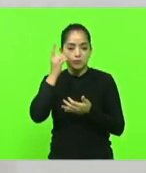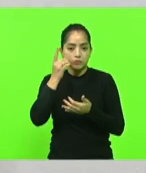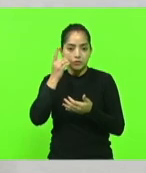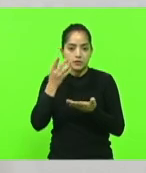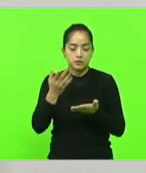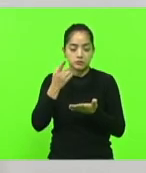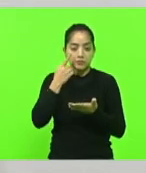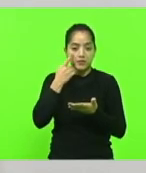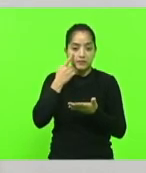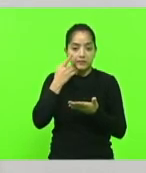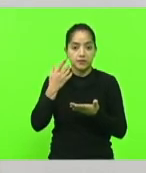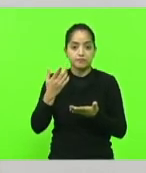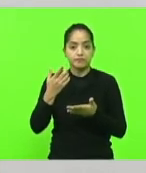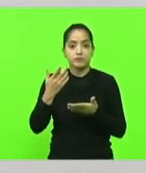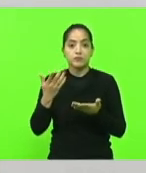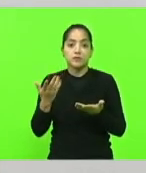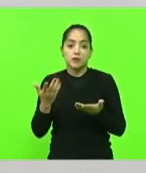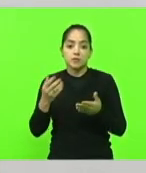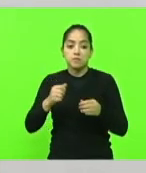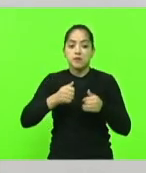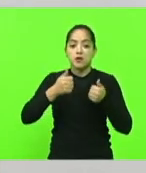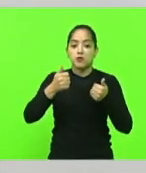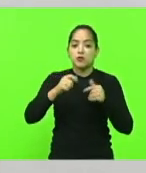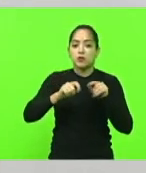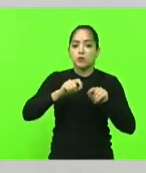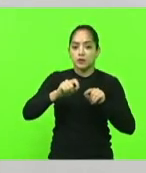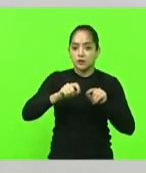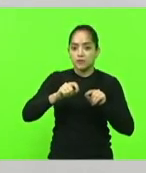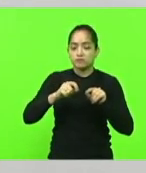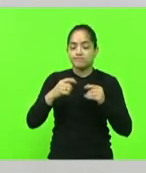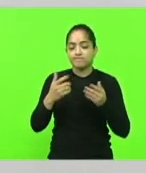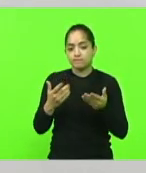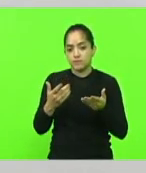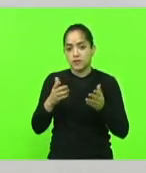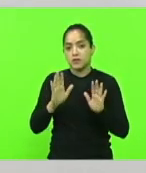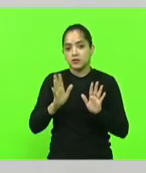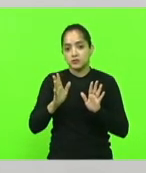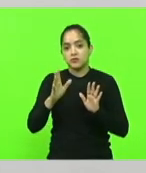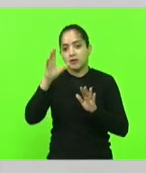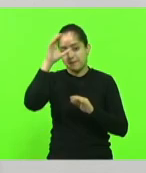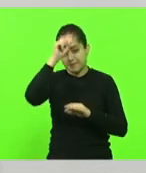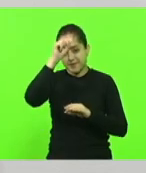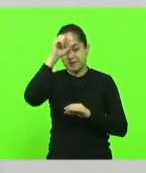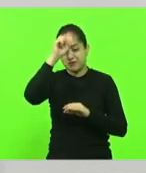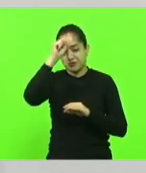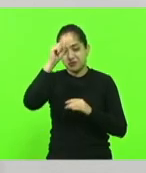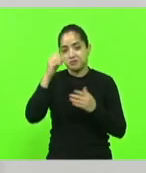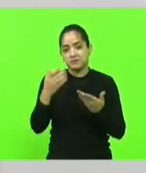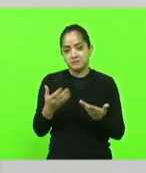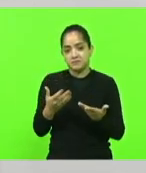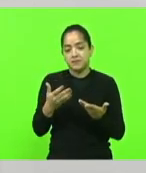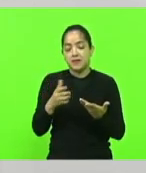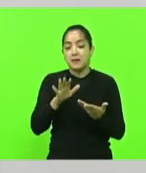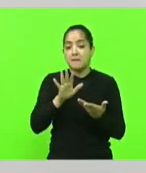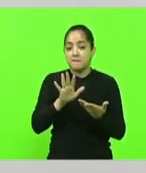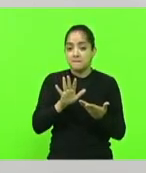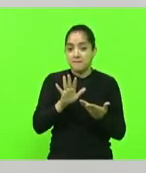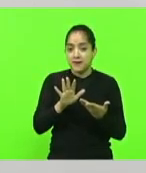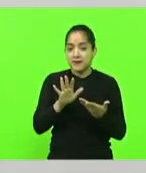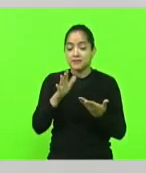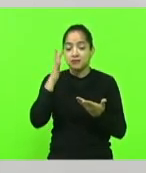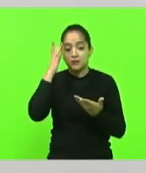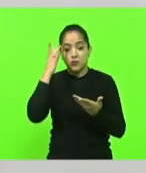ver o que a gente pode melhorar. Eu já aprendi bastante nessa casa, mas também eu acho